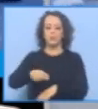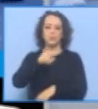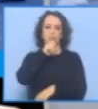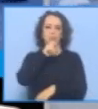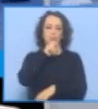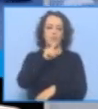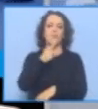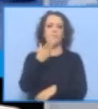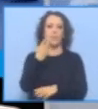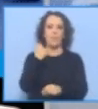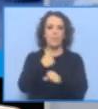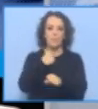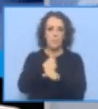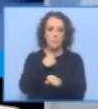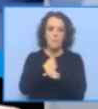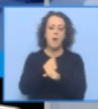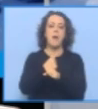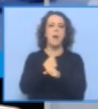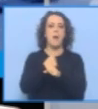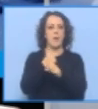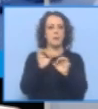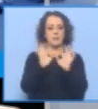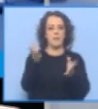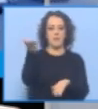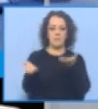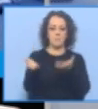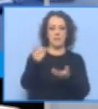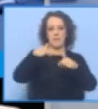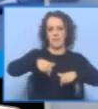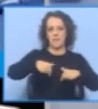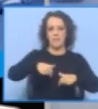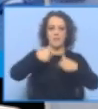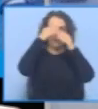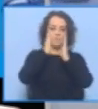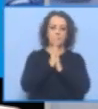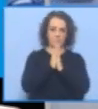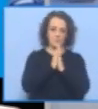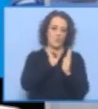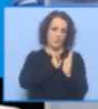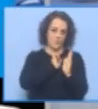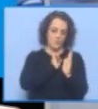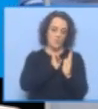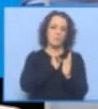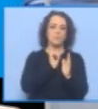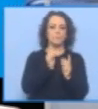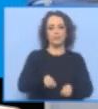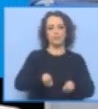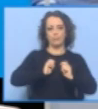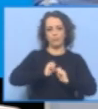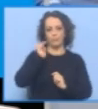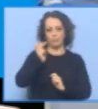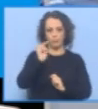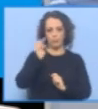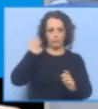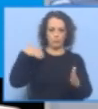com tanto a fazer, tanto caminho a fazer, como aqui na paróquia Nossa Senhora da Conceição da Abóboda, que tem estado ao nosso cuidado já há algumas dezenas de anos,